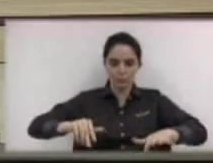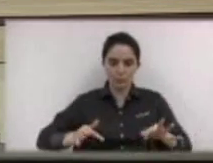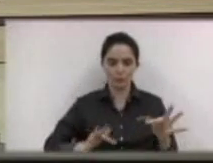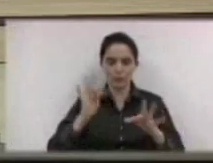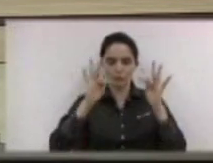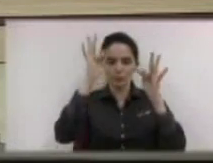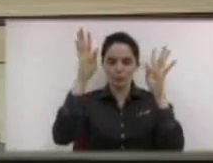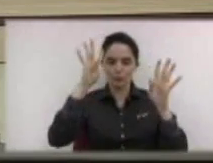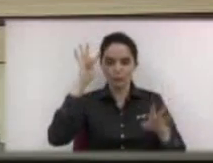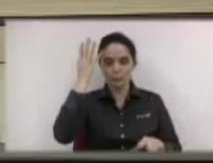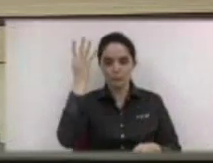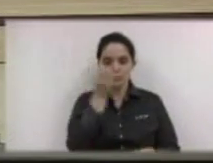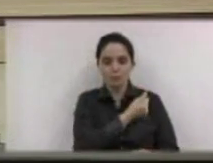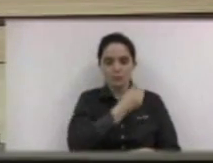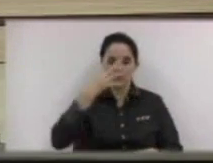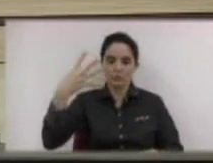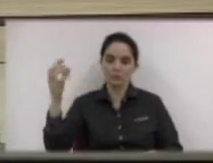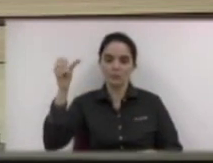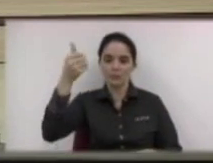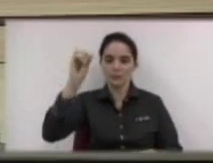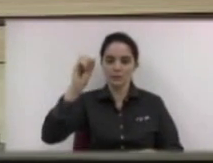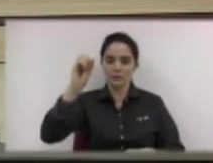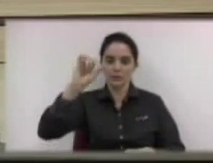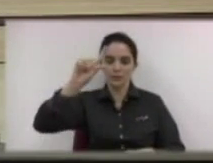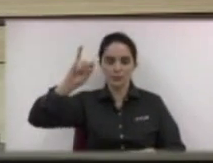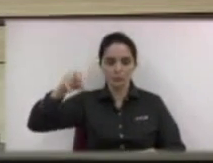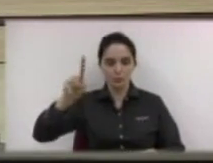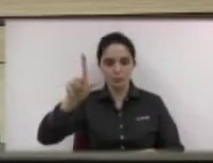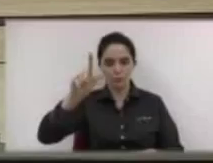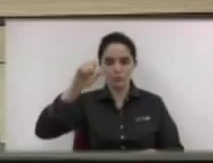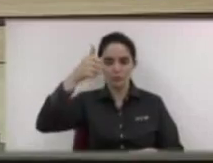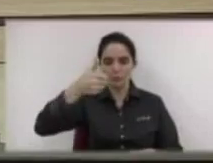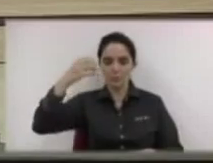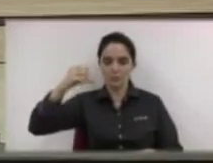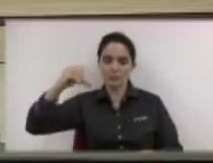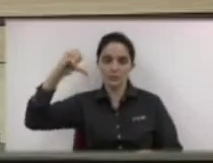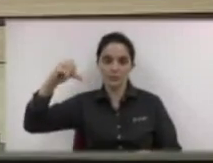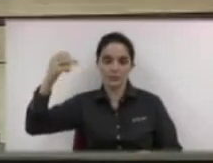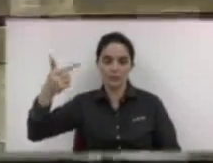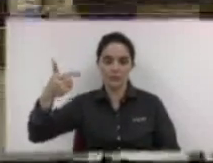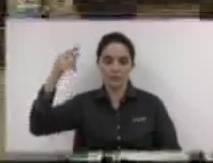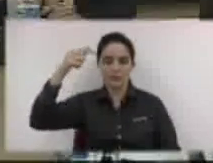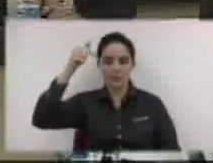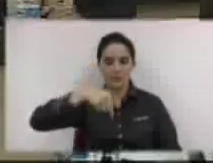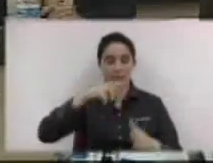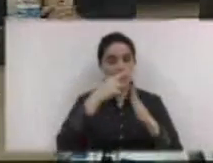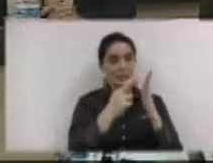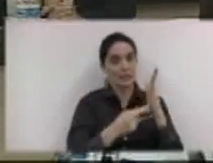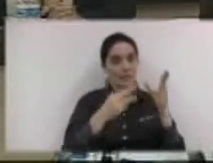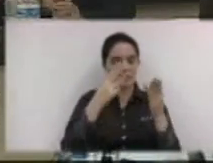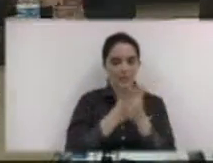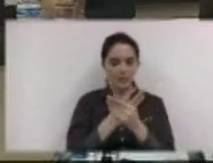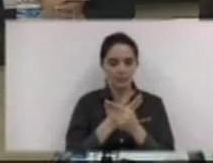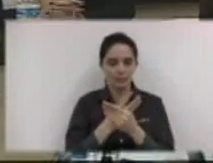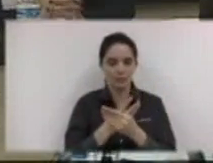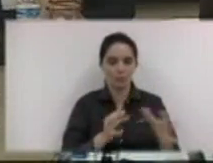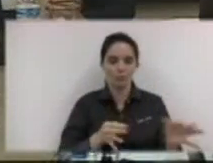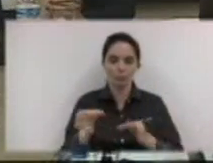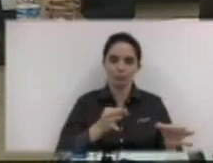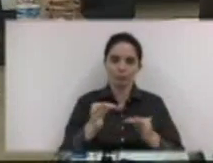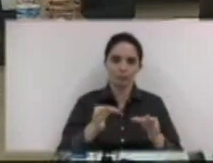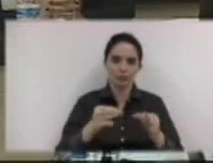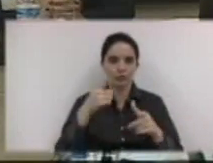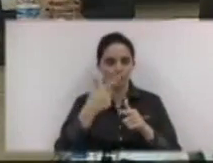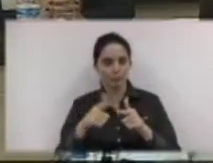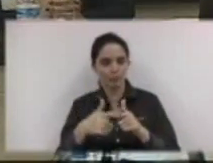44, de 10 de julho de 1992, do Regimento Interno da Câmara Municipal de Limeira. O projeto foi prejudicado